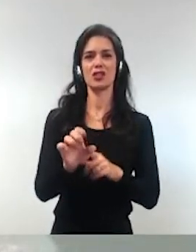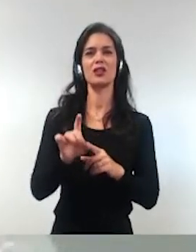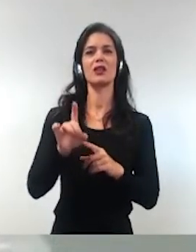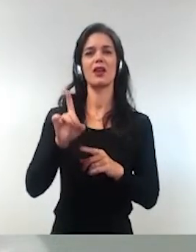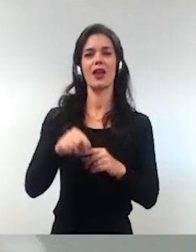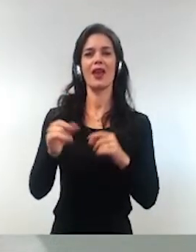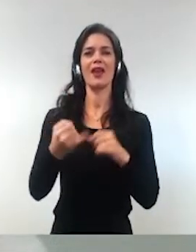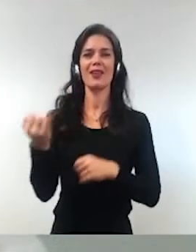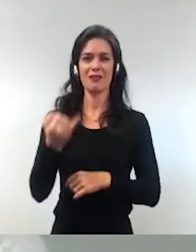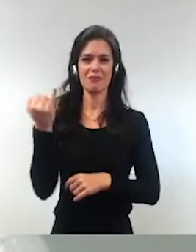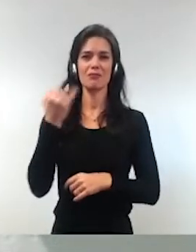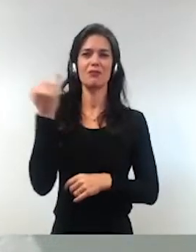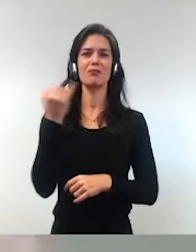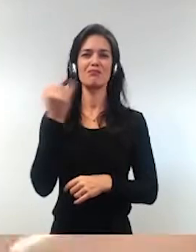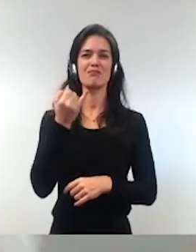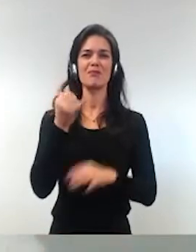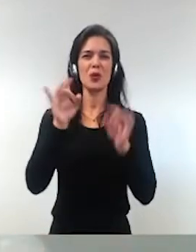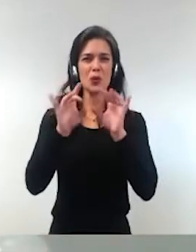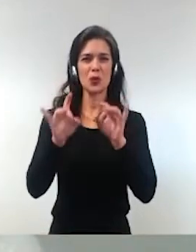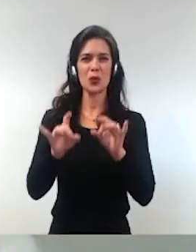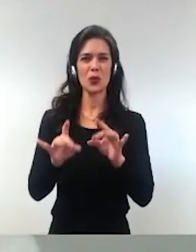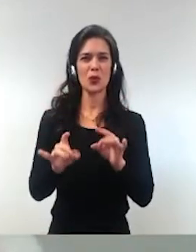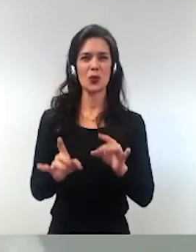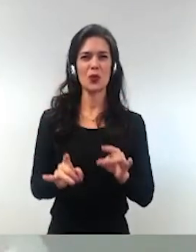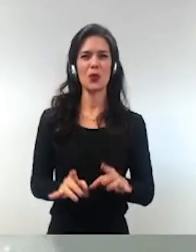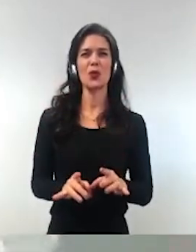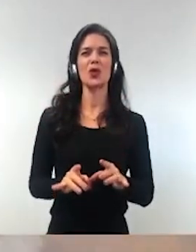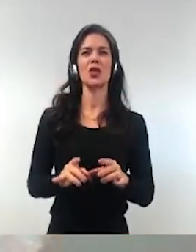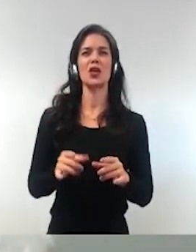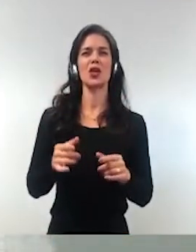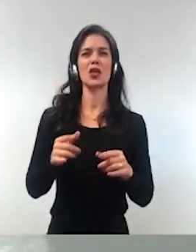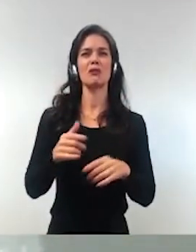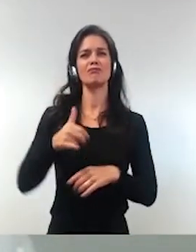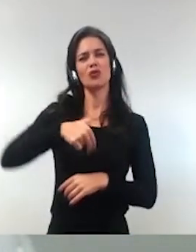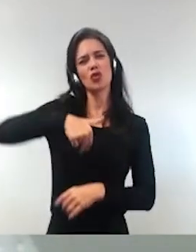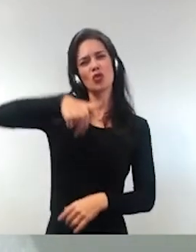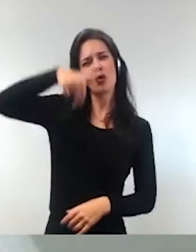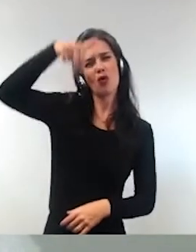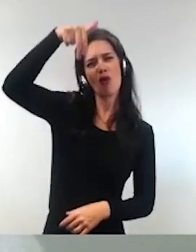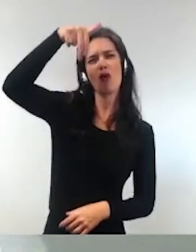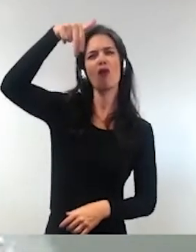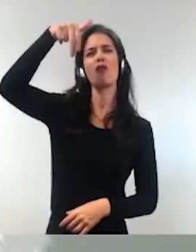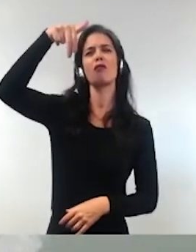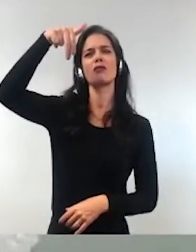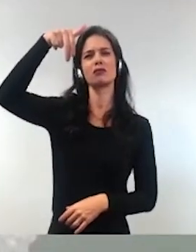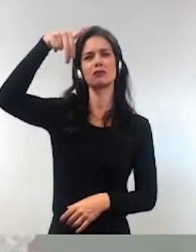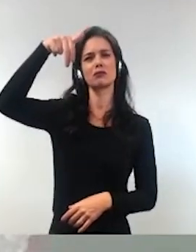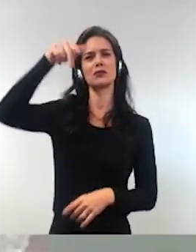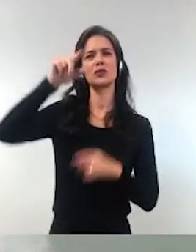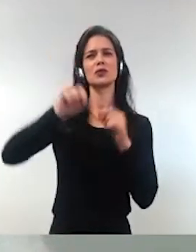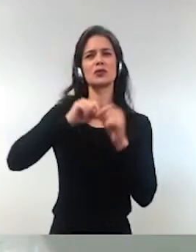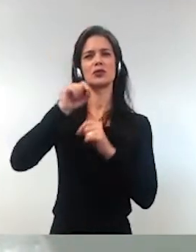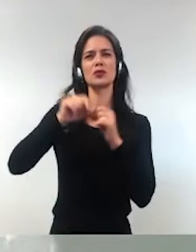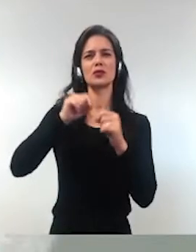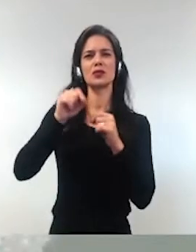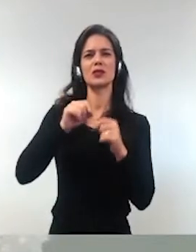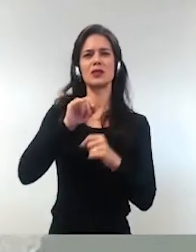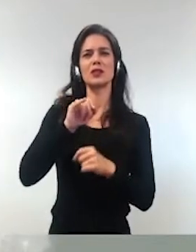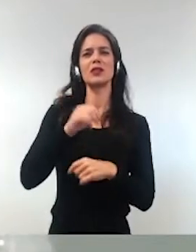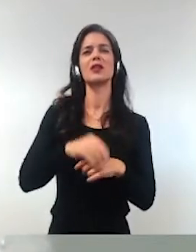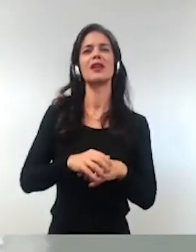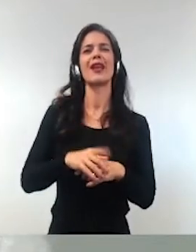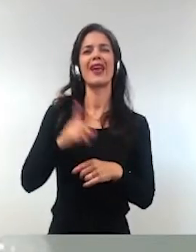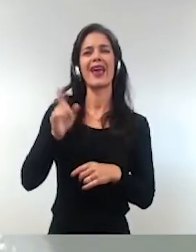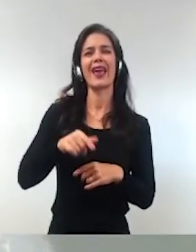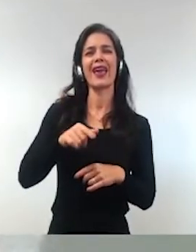importante, especialmente nos rincões do Brasil, no extremo norte do Brasil, em que o ius postulandi